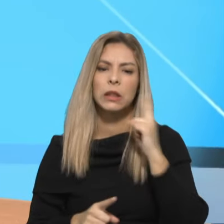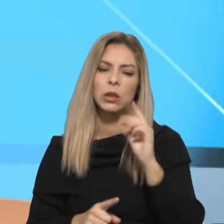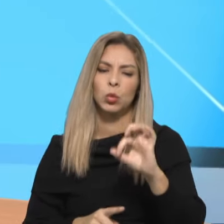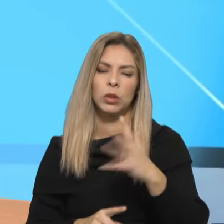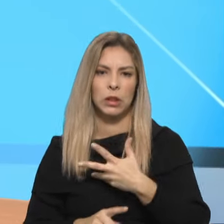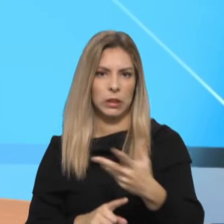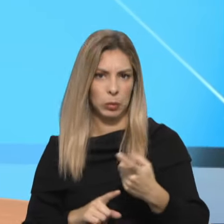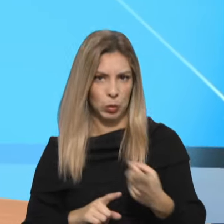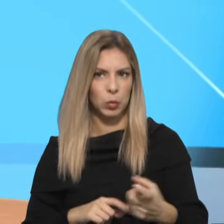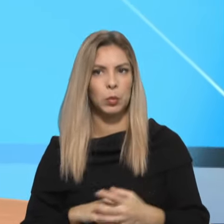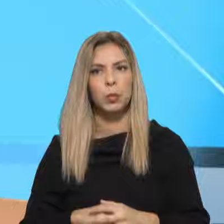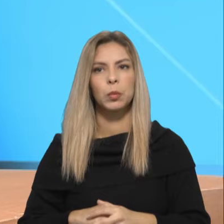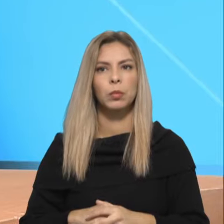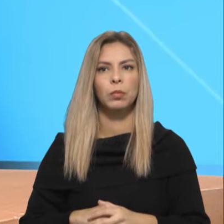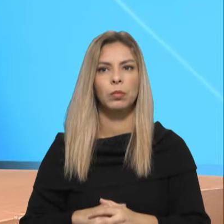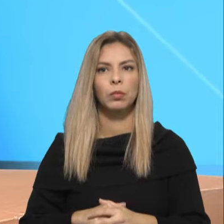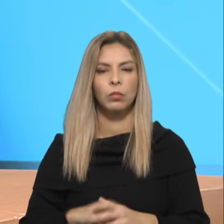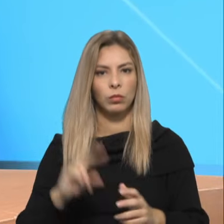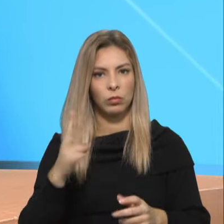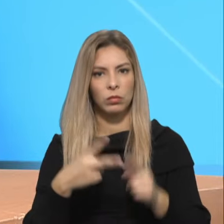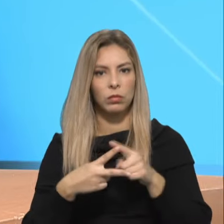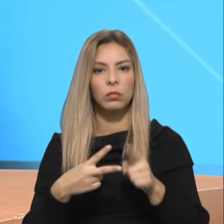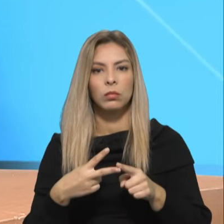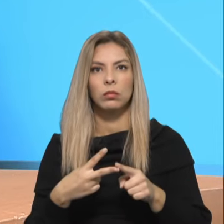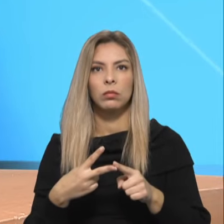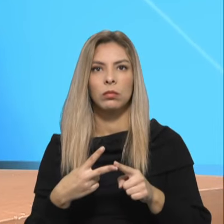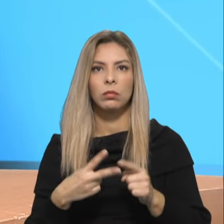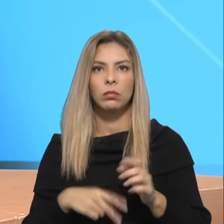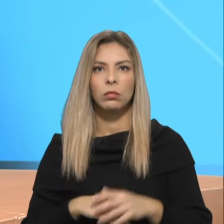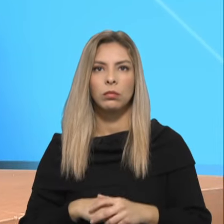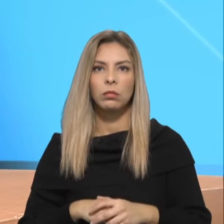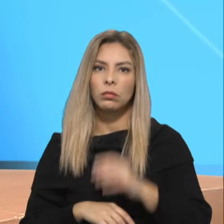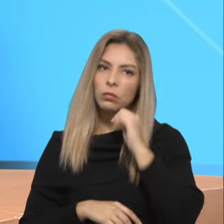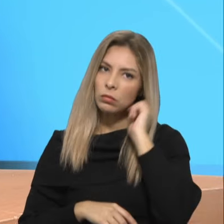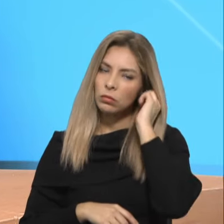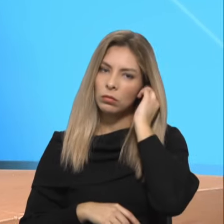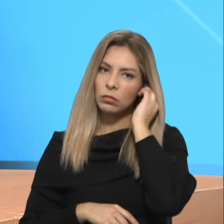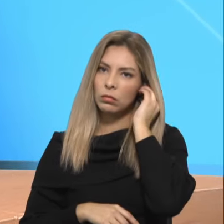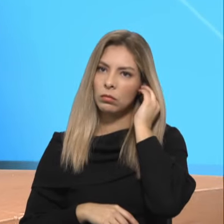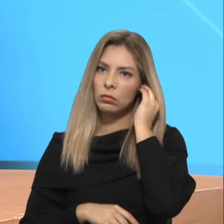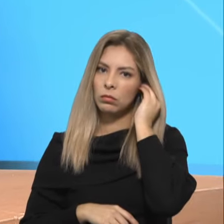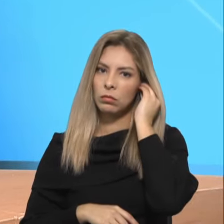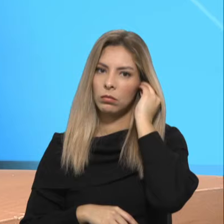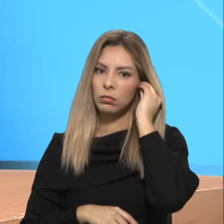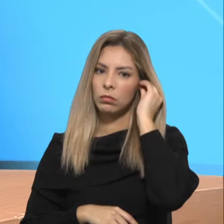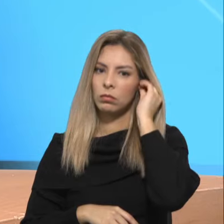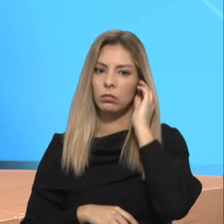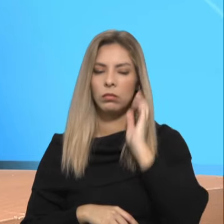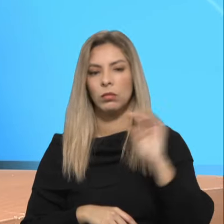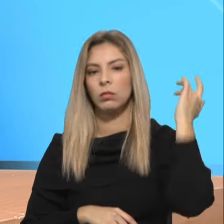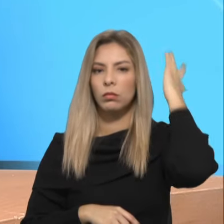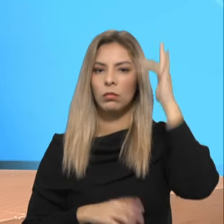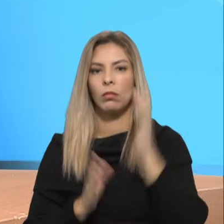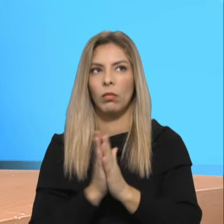dezembro? Interessa celebrar duas coisas. A primeira é a santidade de Deus e a